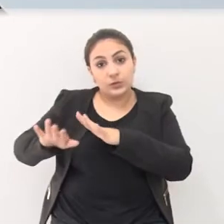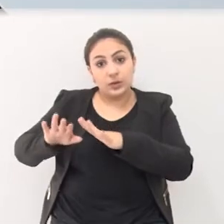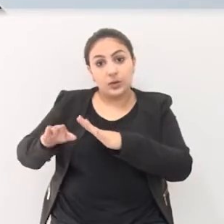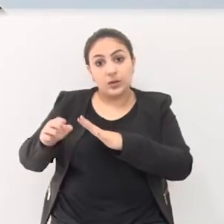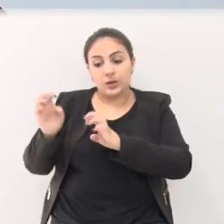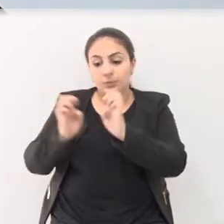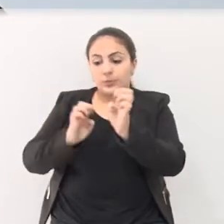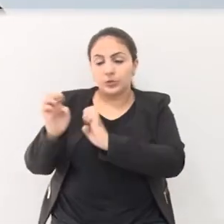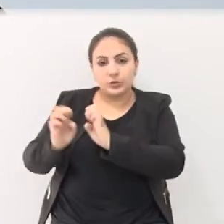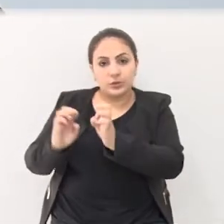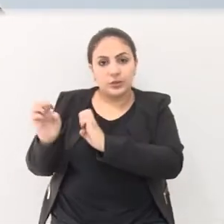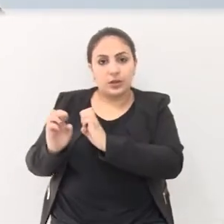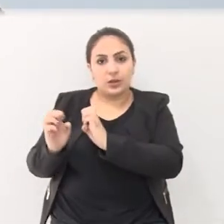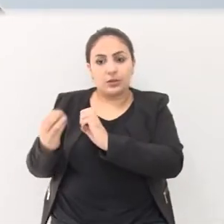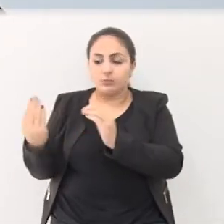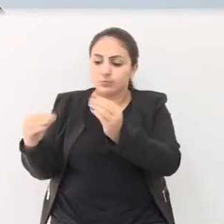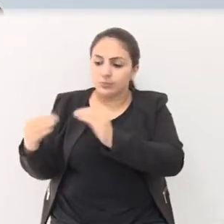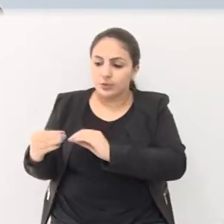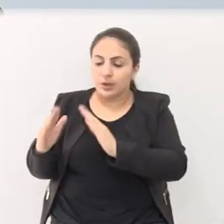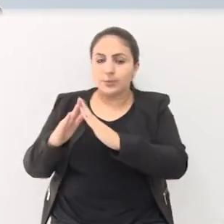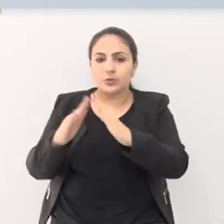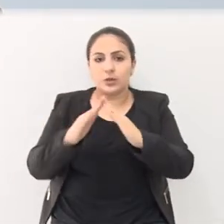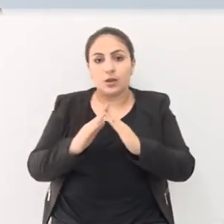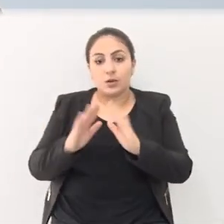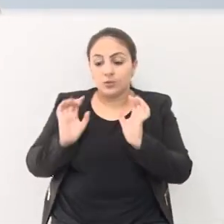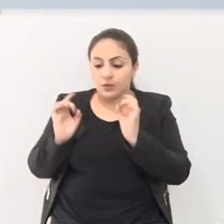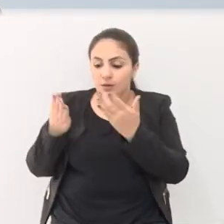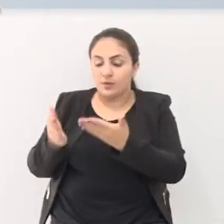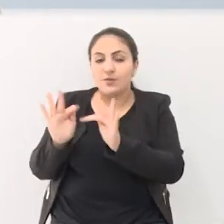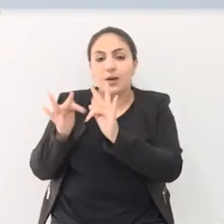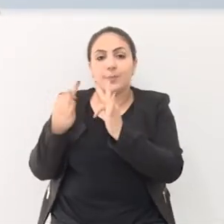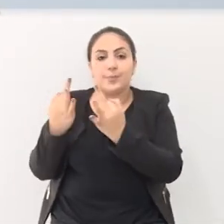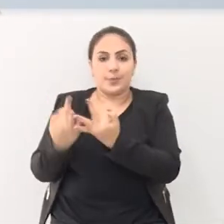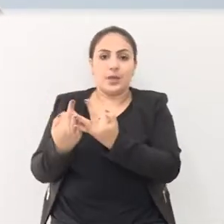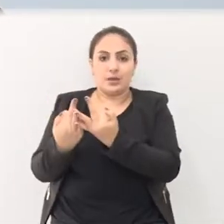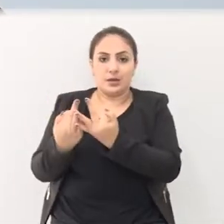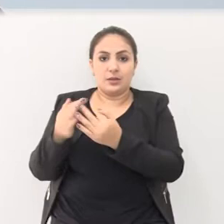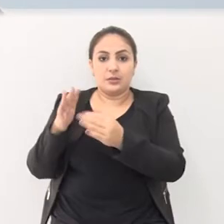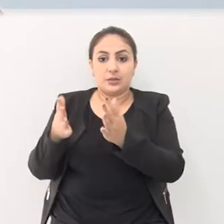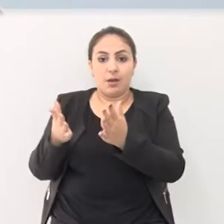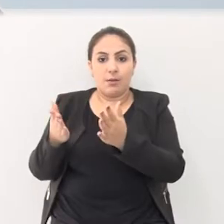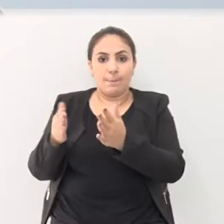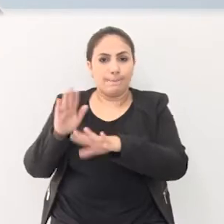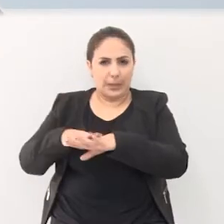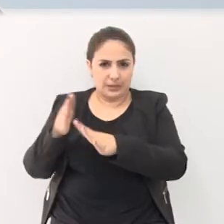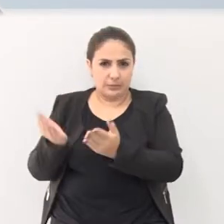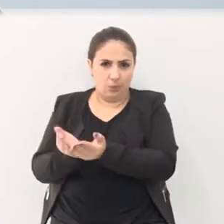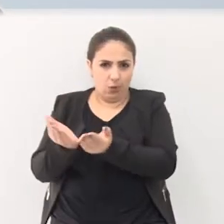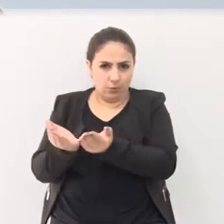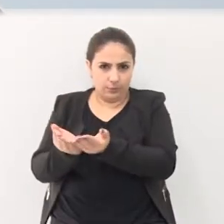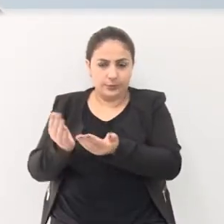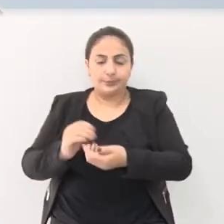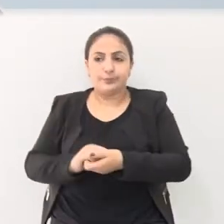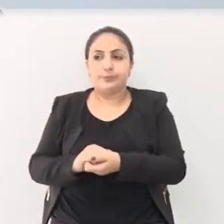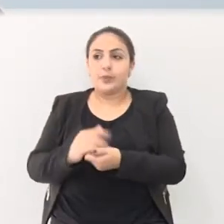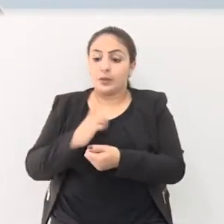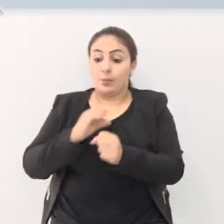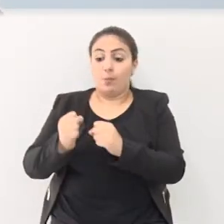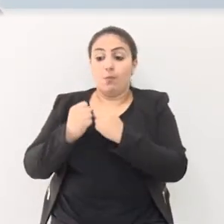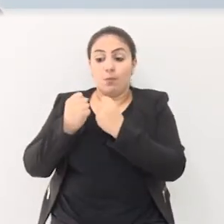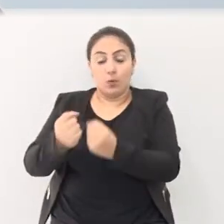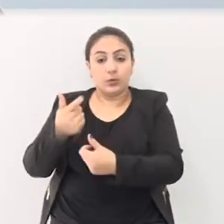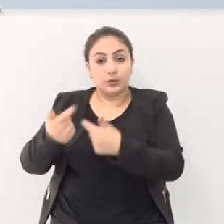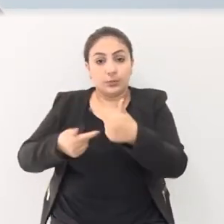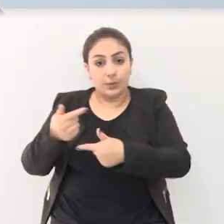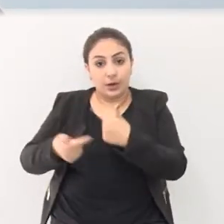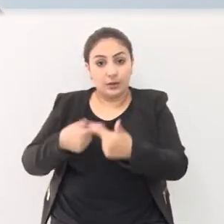de empreendimentos habitacionais voltados para famílias de baixa renda. Ela também tem uma forte